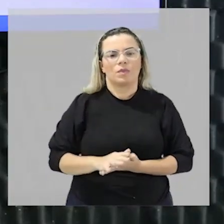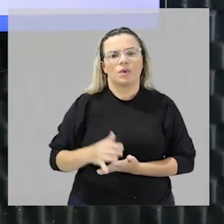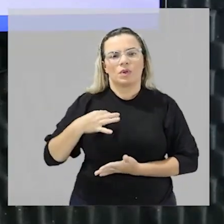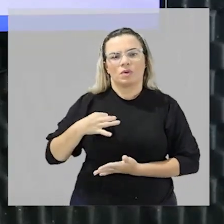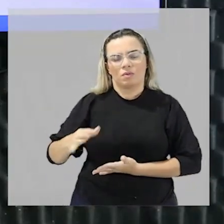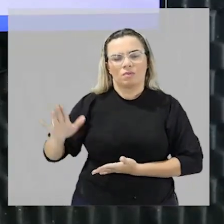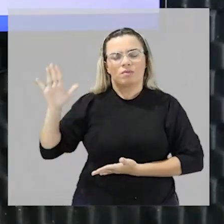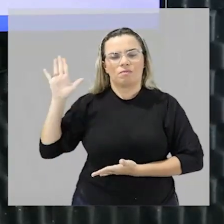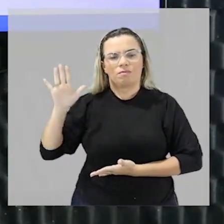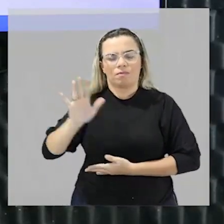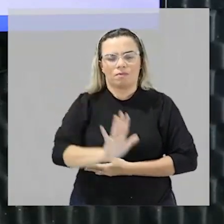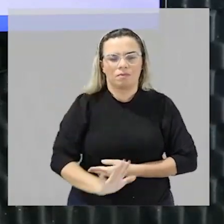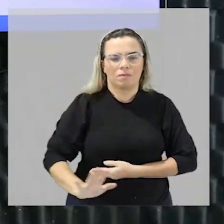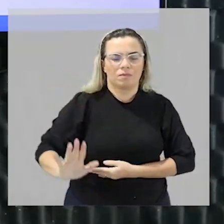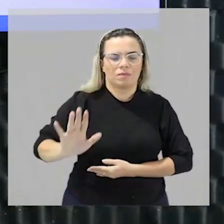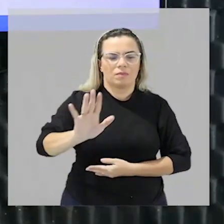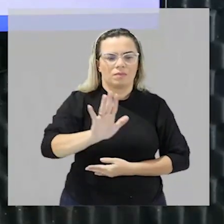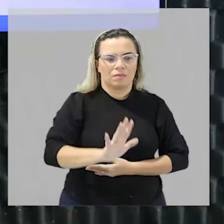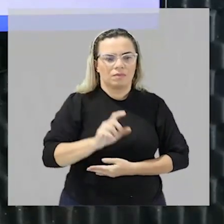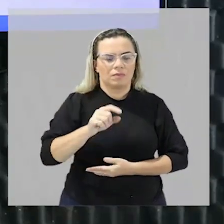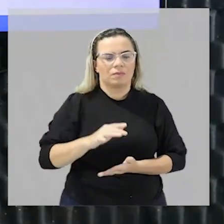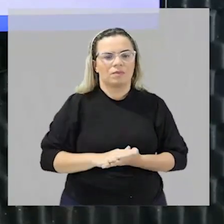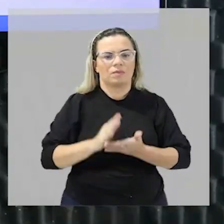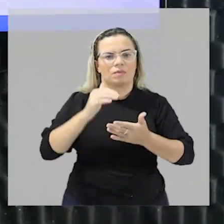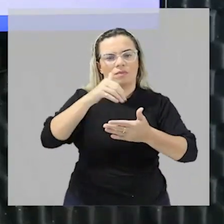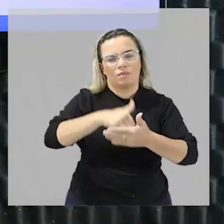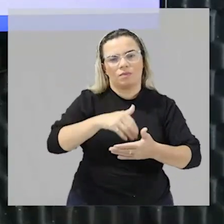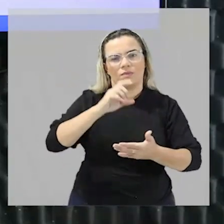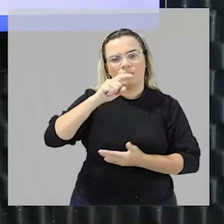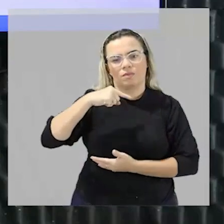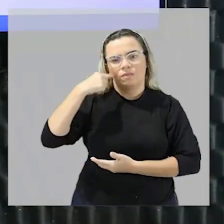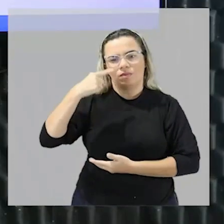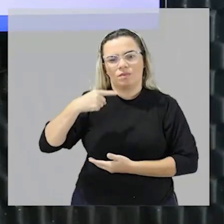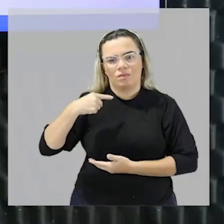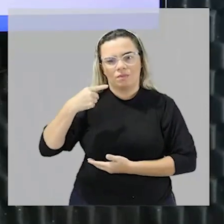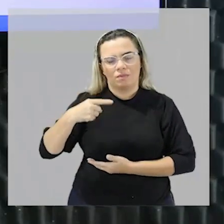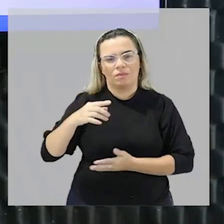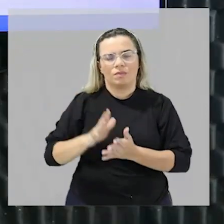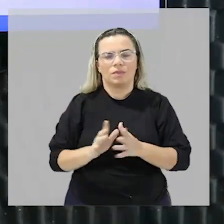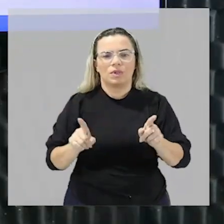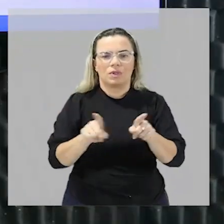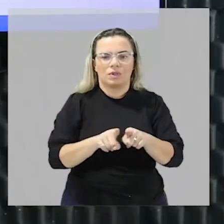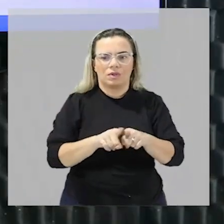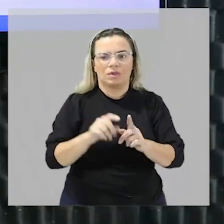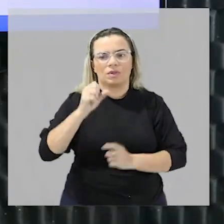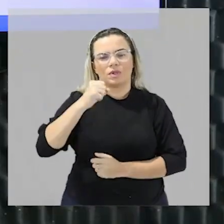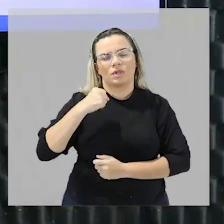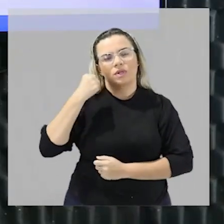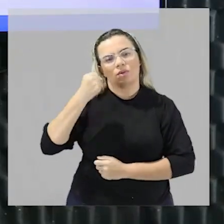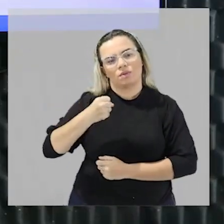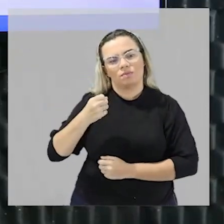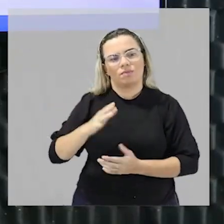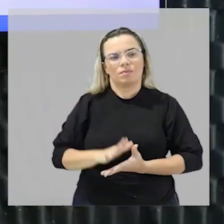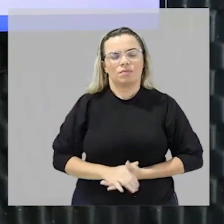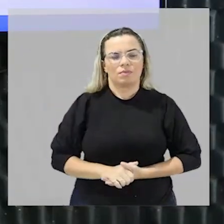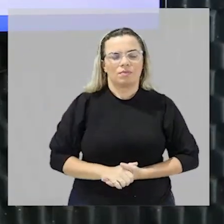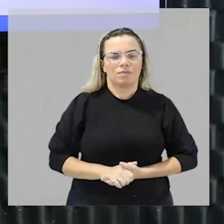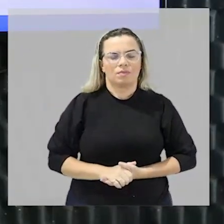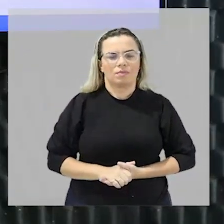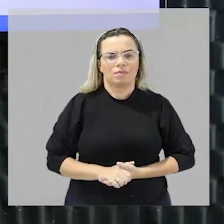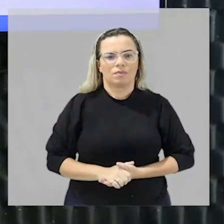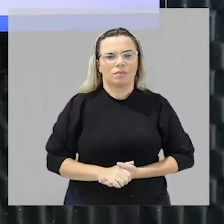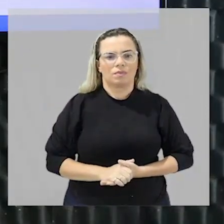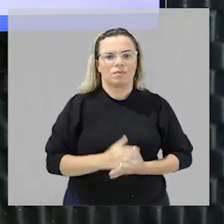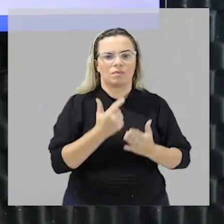esses eleitores ativos que irão votar para deputados e, evidentemente, senadores, dentro